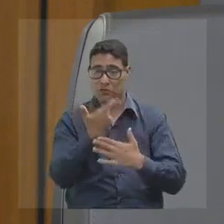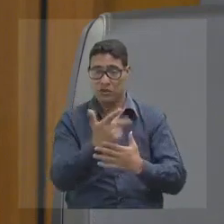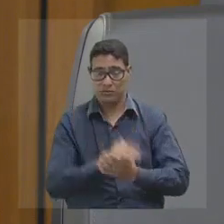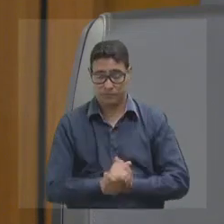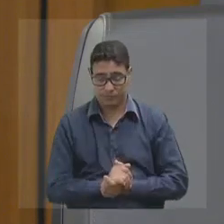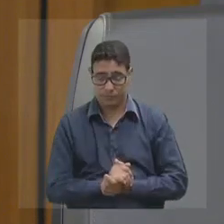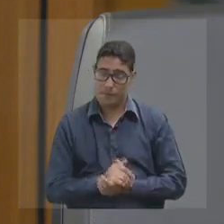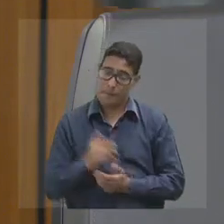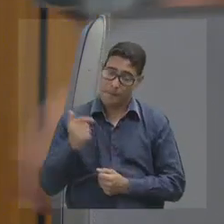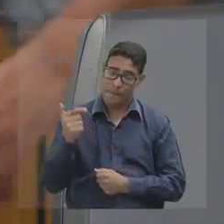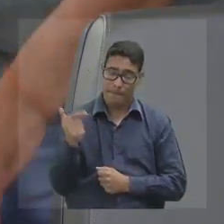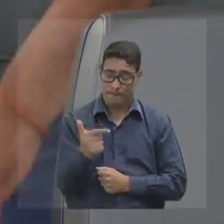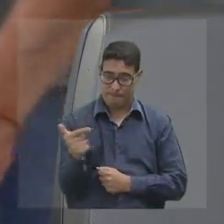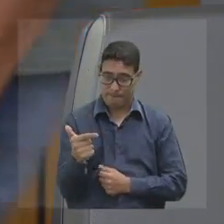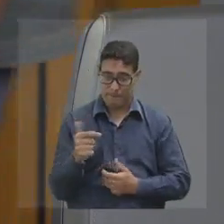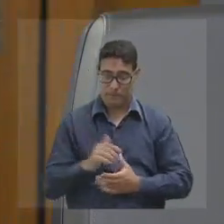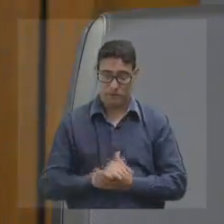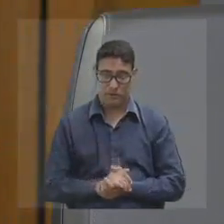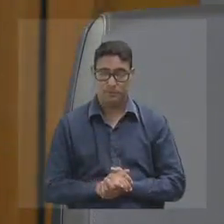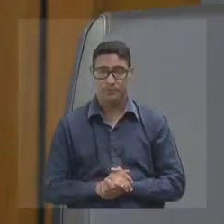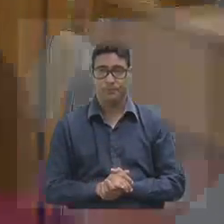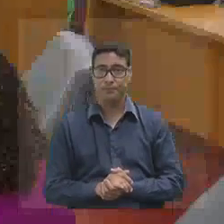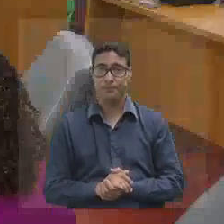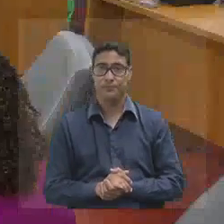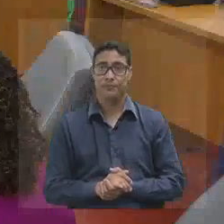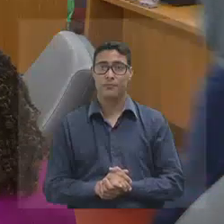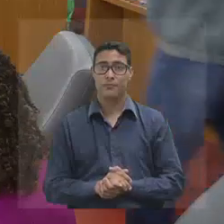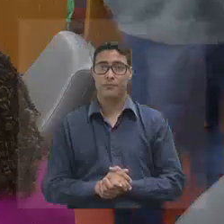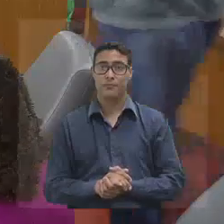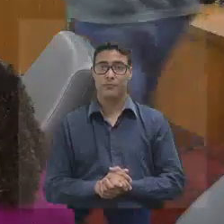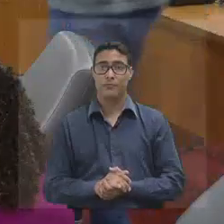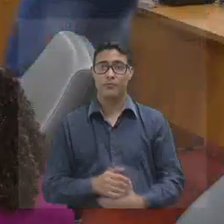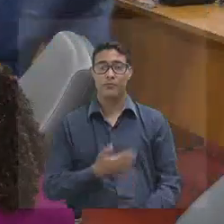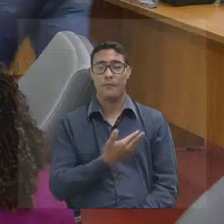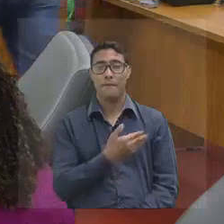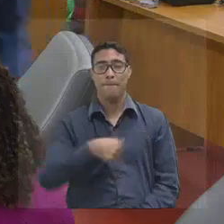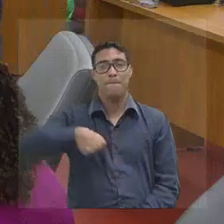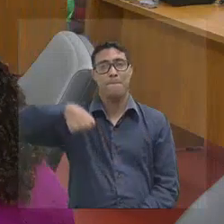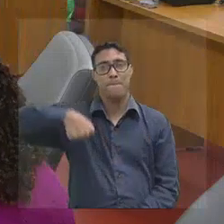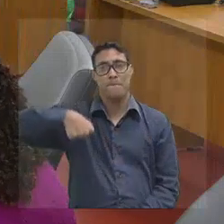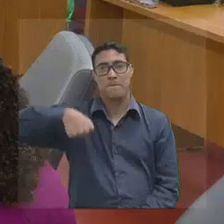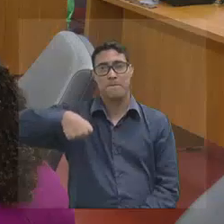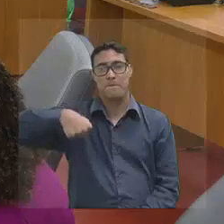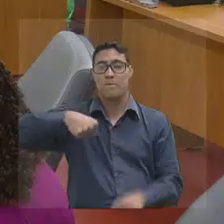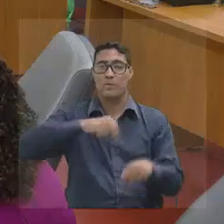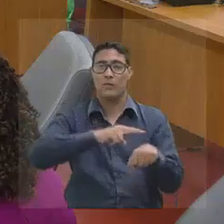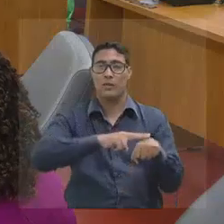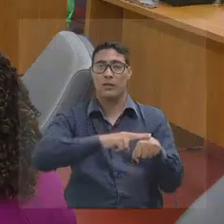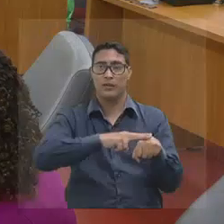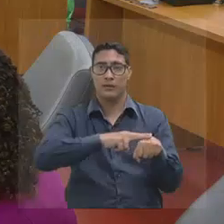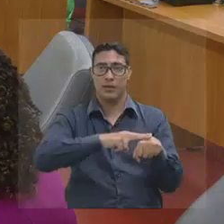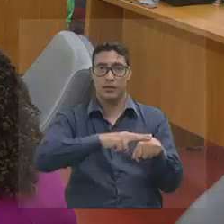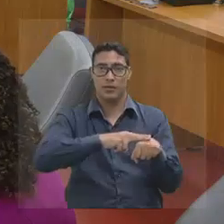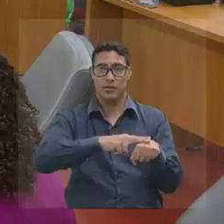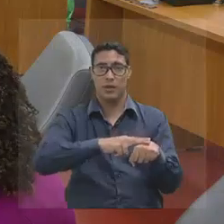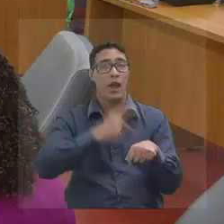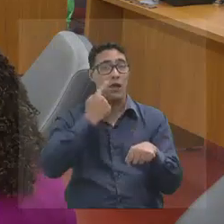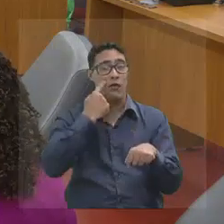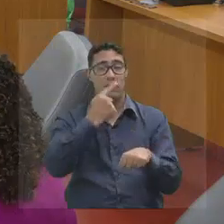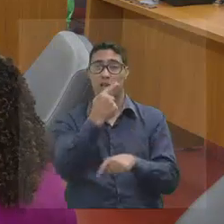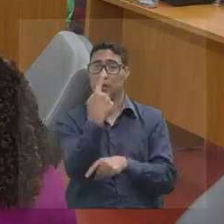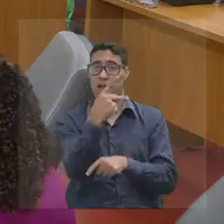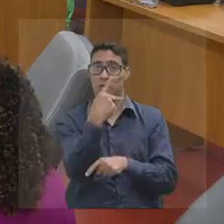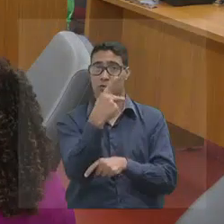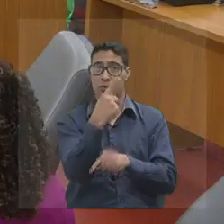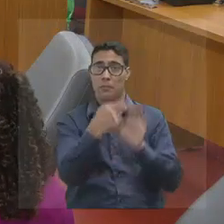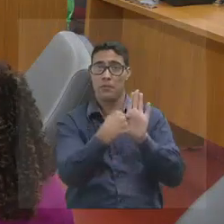coisa tem a ver com o bolsa verde eu tava ali no outra reunião mas eu vi na sua apresentação parece que não apareceu